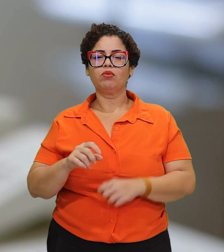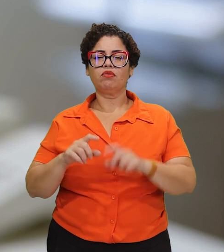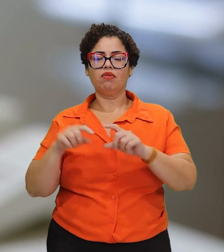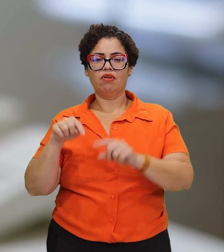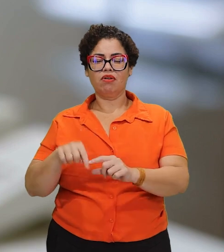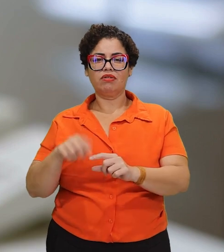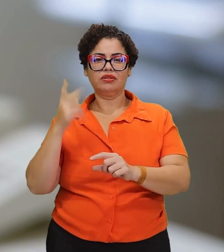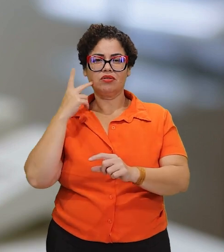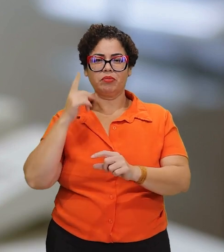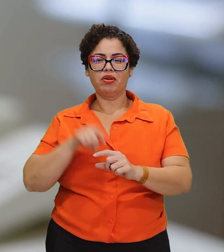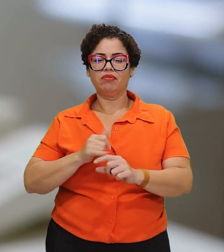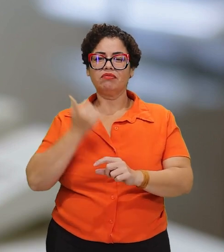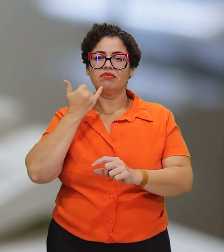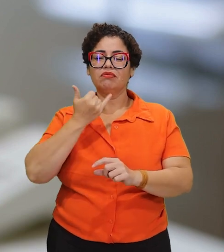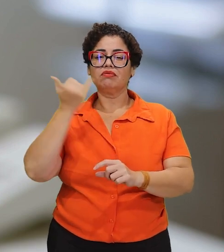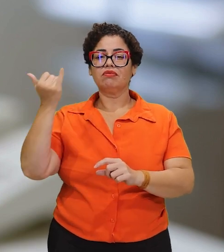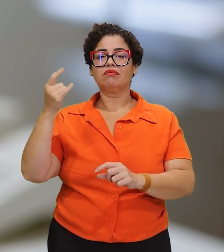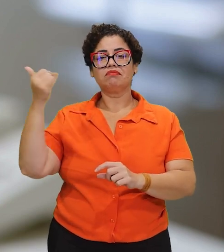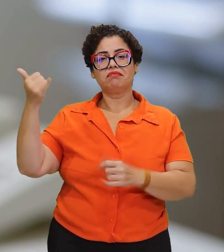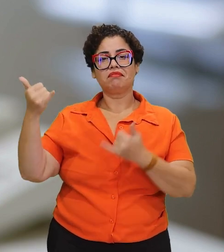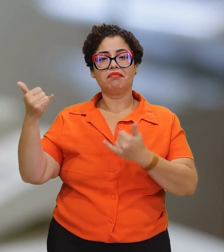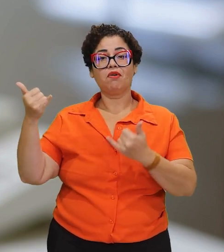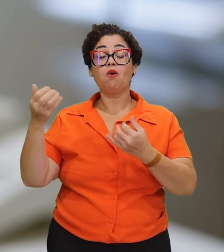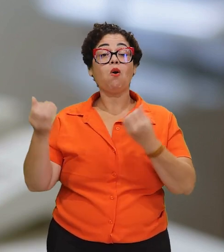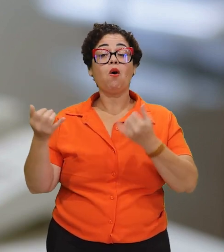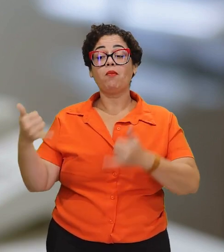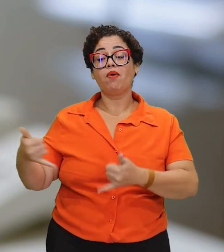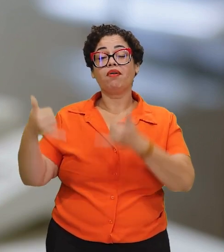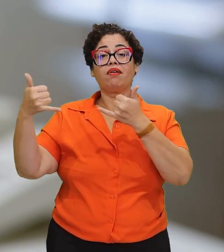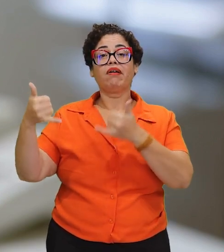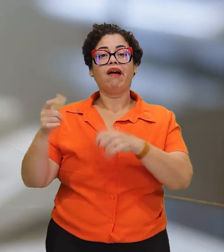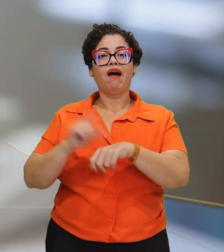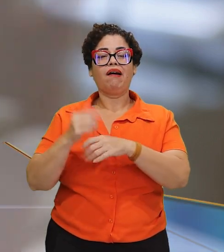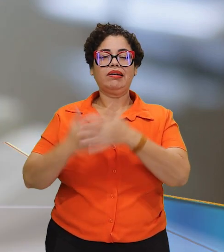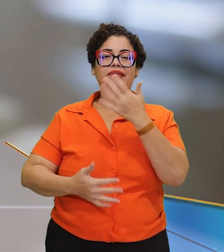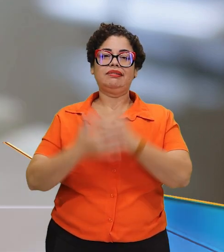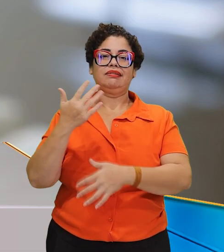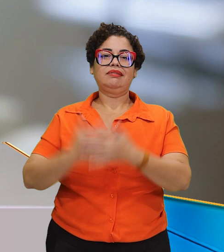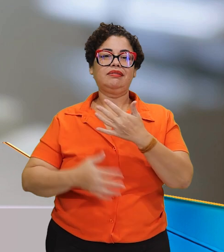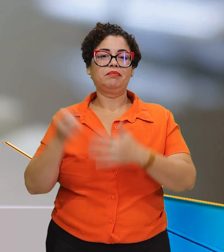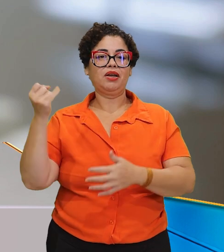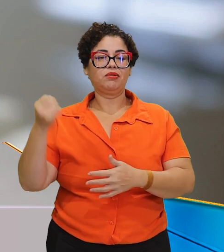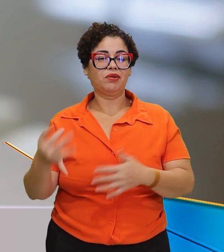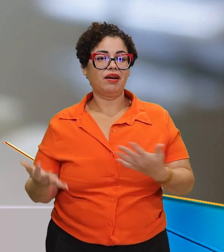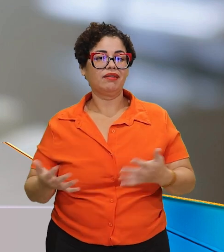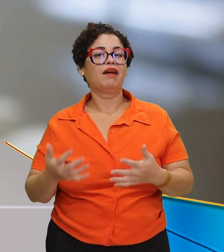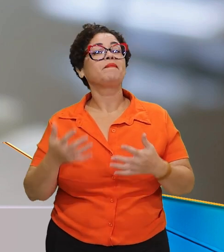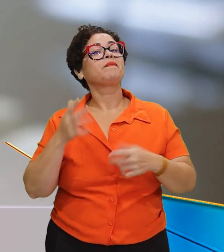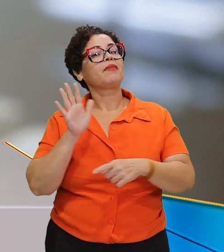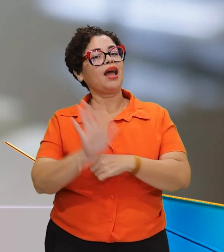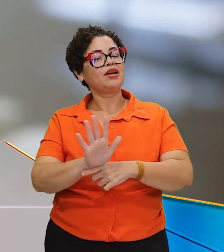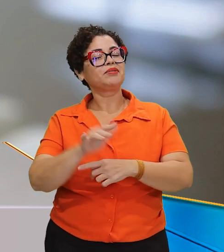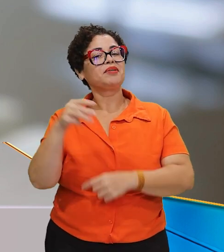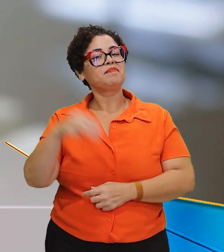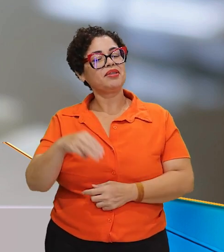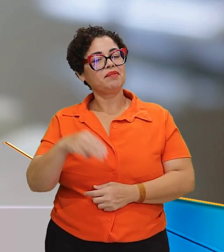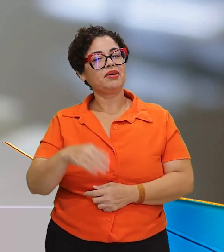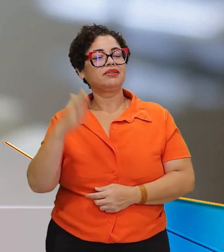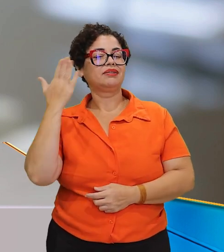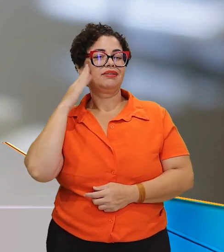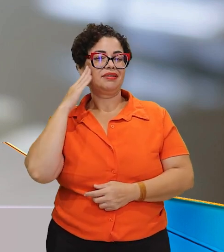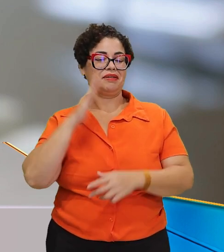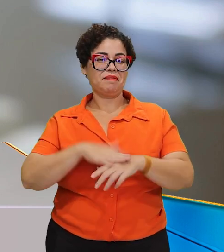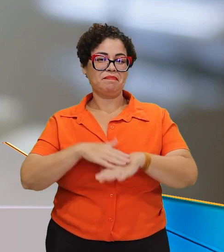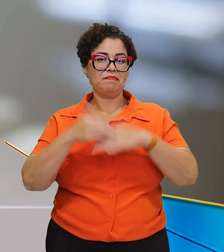diferença de fuso horário para não acordar a pessoa no meio da noite. E é aí que a matemática entra em ação. Para